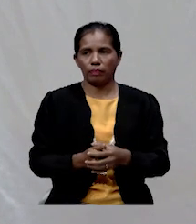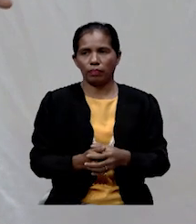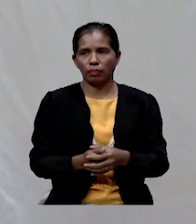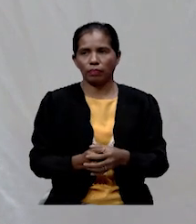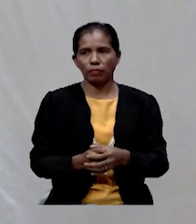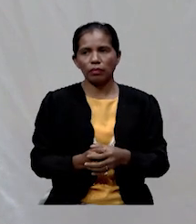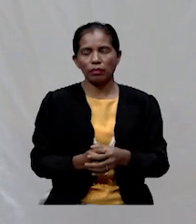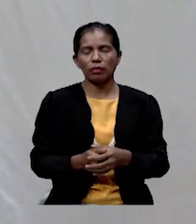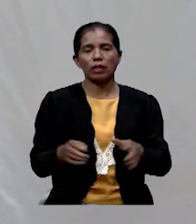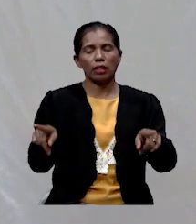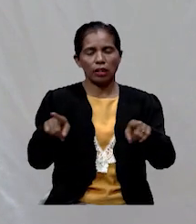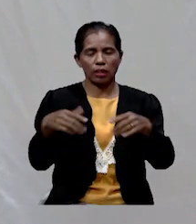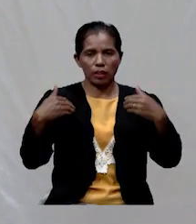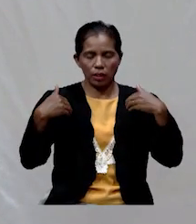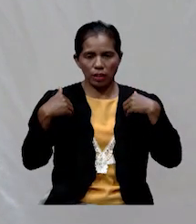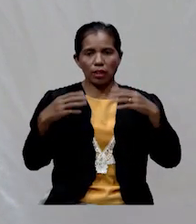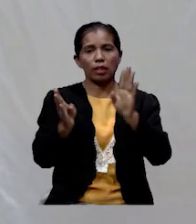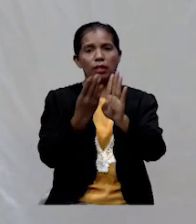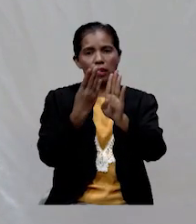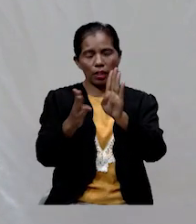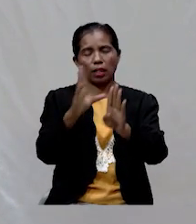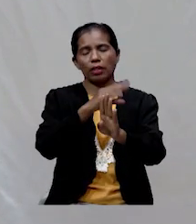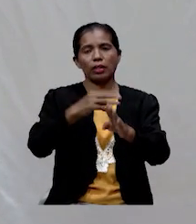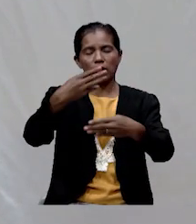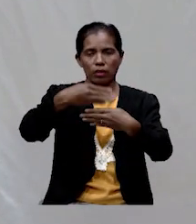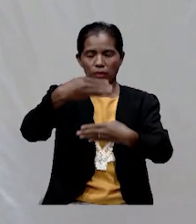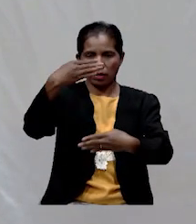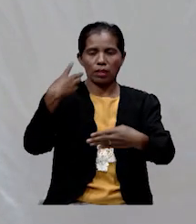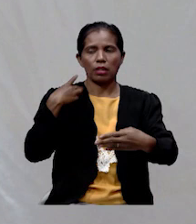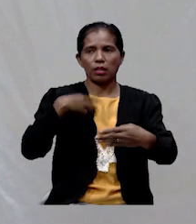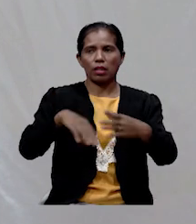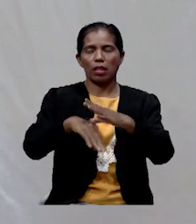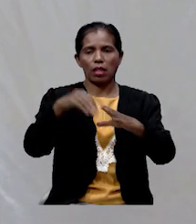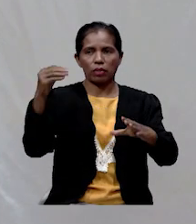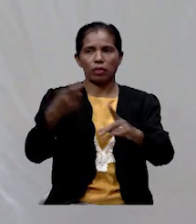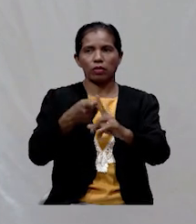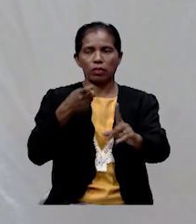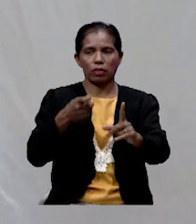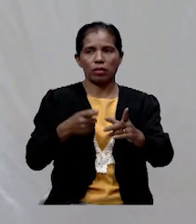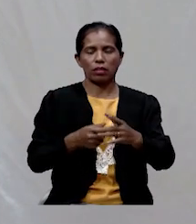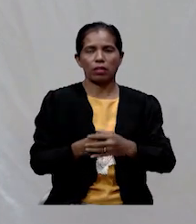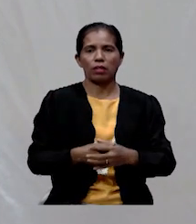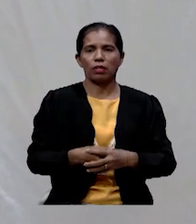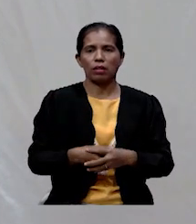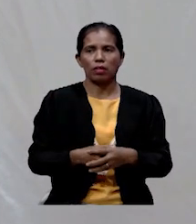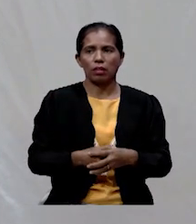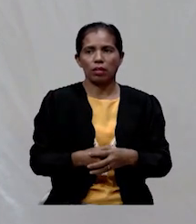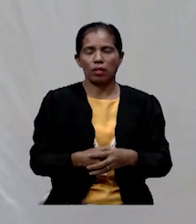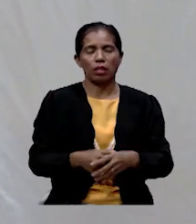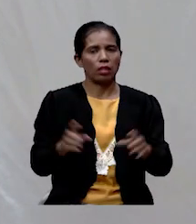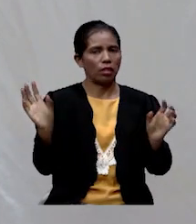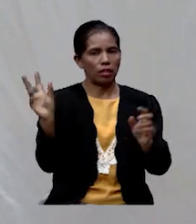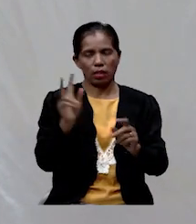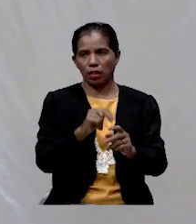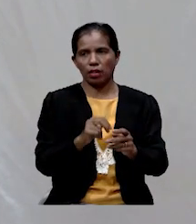E a janela e a armada. E te quando seis, e te anoi, e te lai liuana, lolo sona. Lai. E